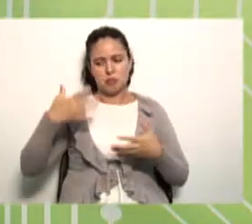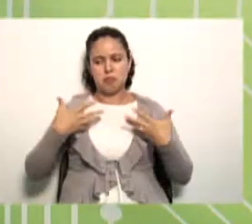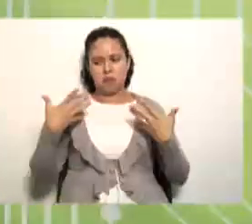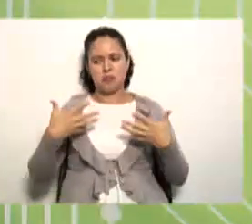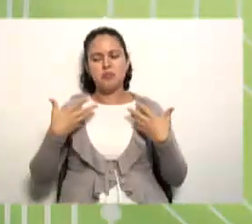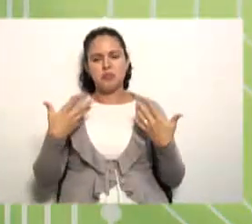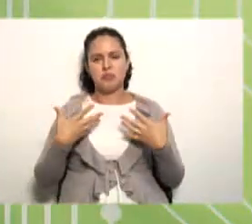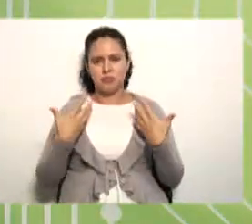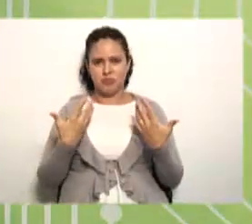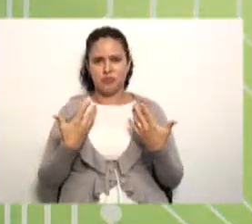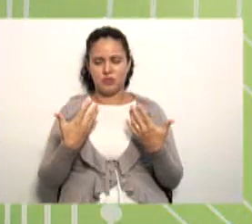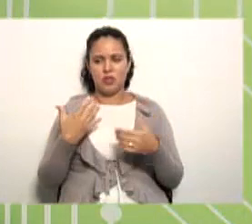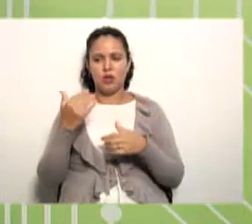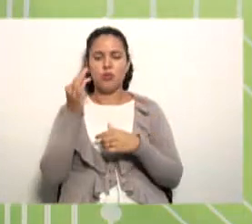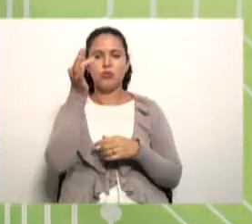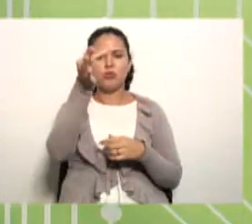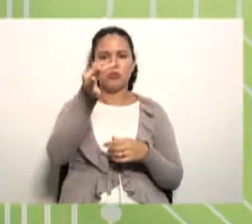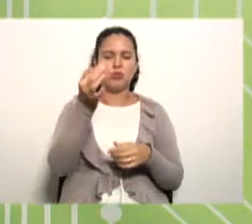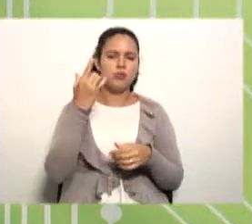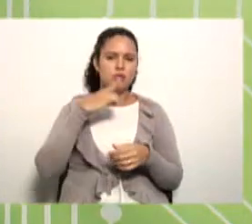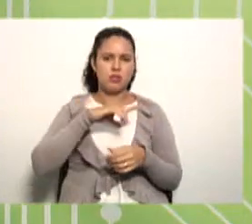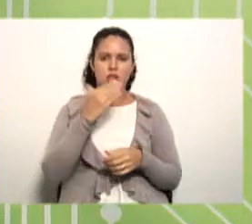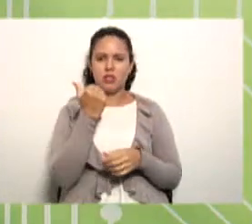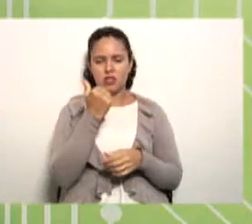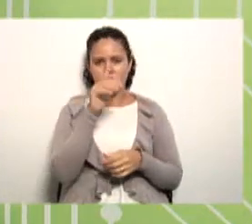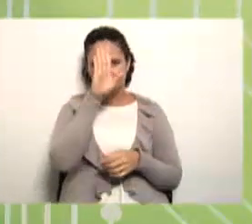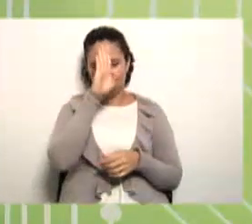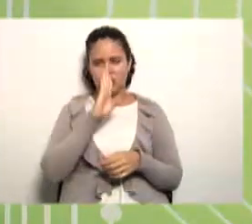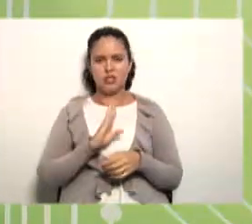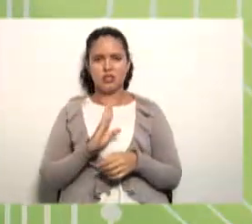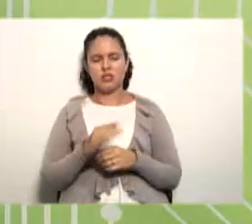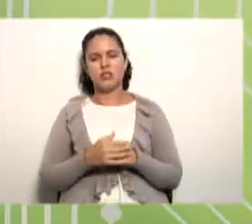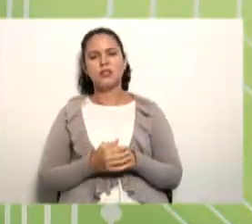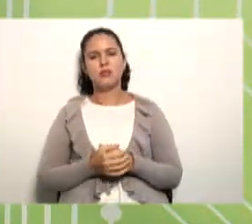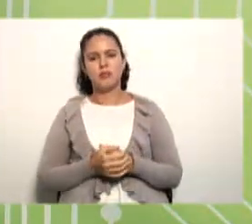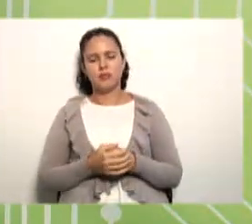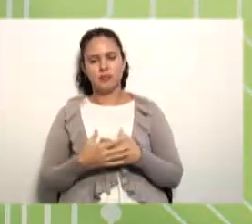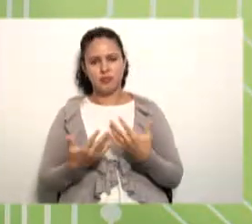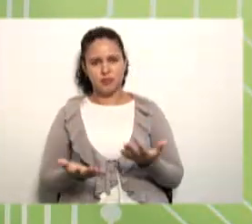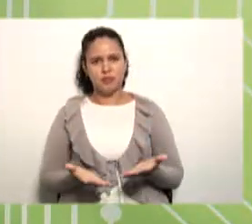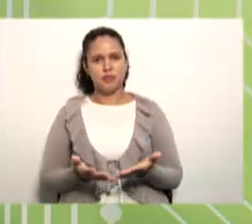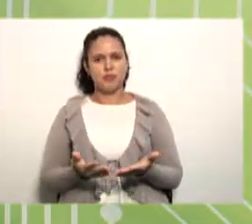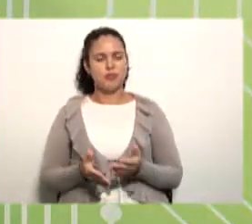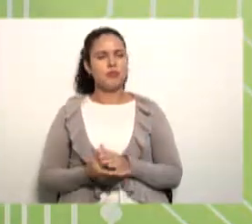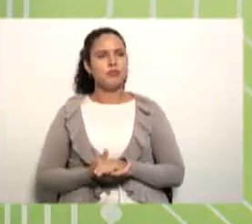seu lanche grátis. O princípio número 4 vai falar disso, as pessoas reagem a incentivos.